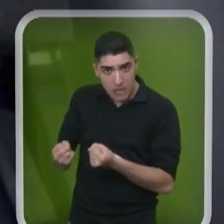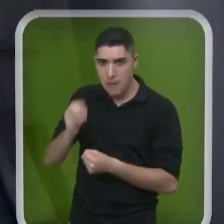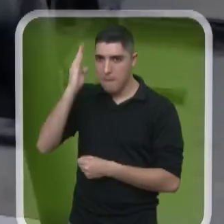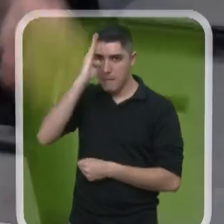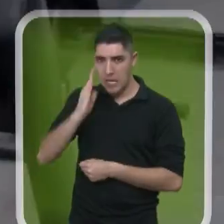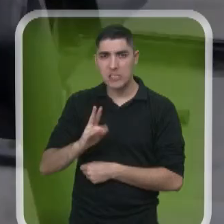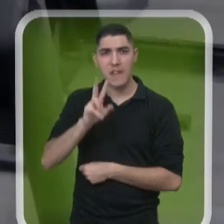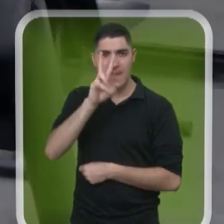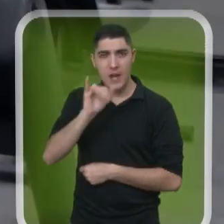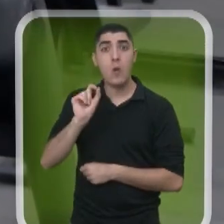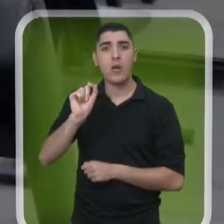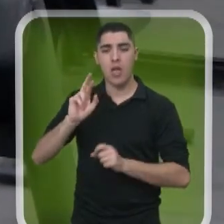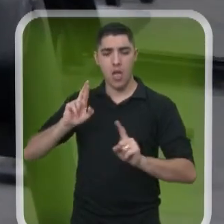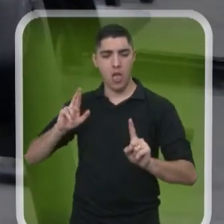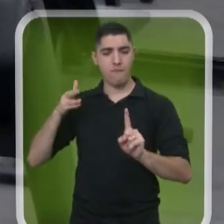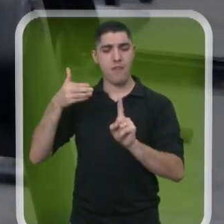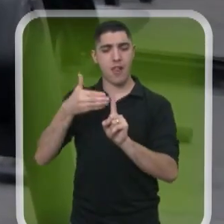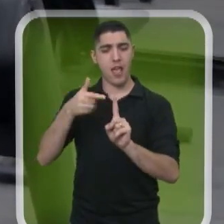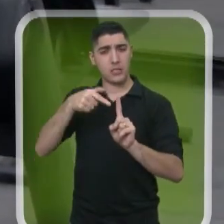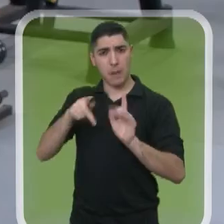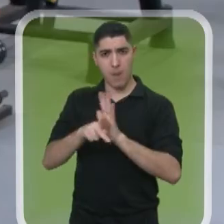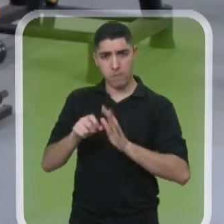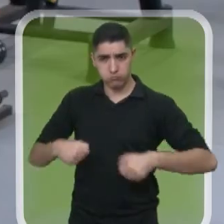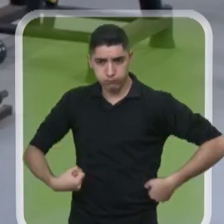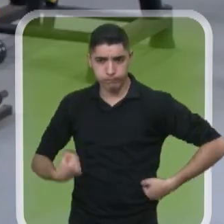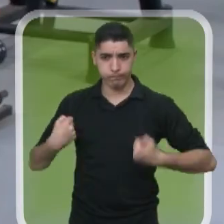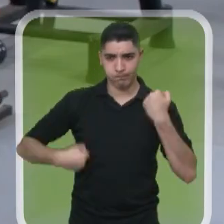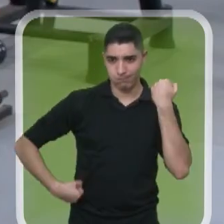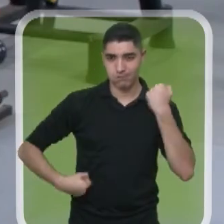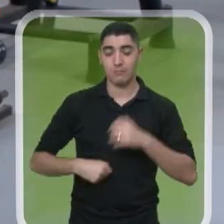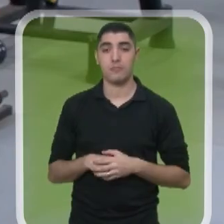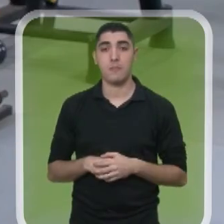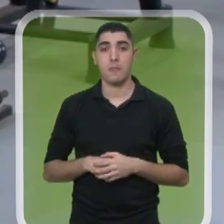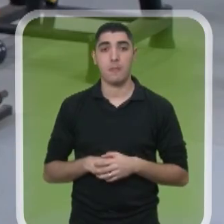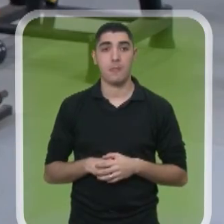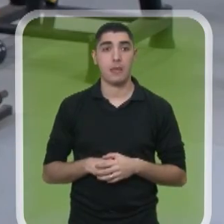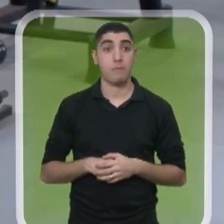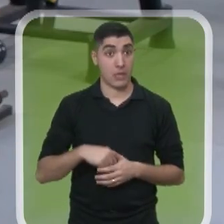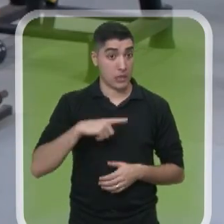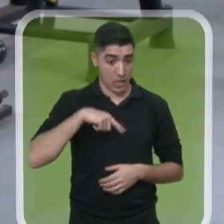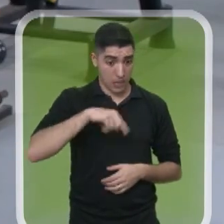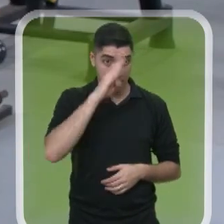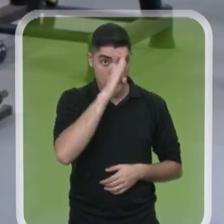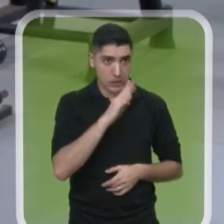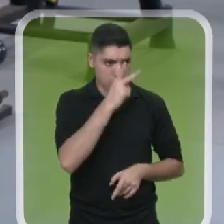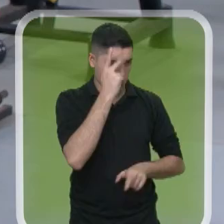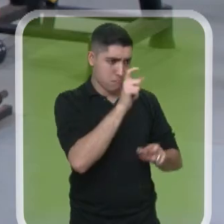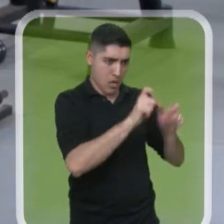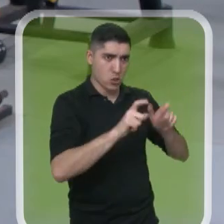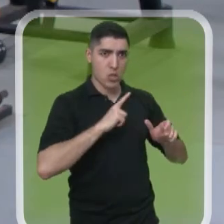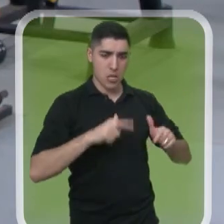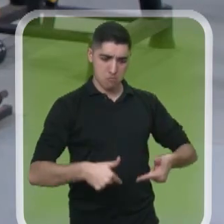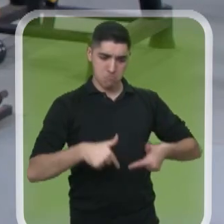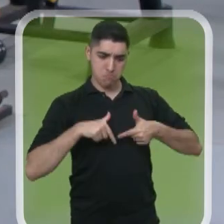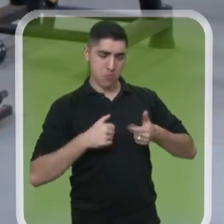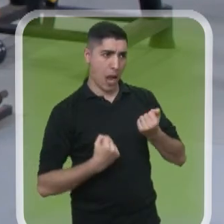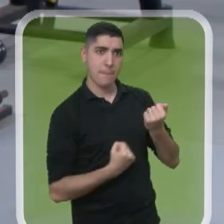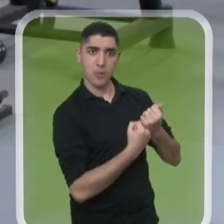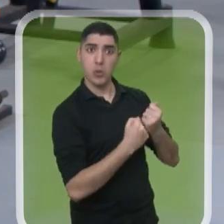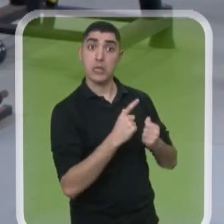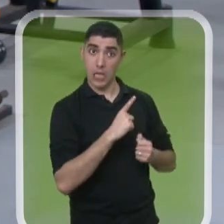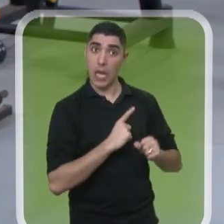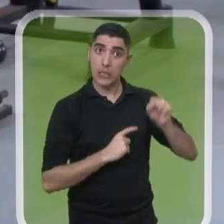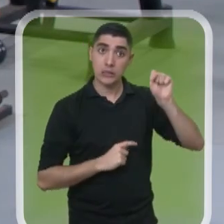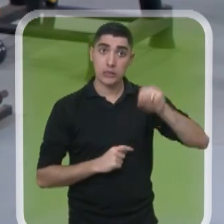se tornar uma referência no fisiculturismo. Existem brasileiros que têm uma condição financeira que patrocinadores dão, que